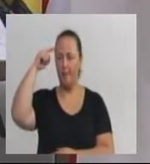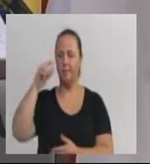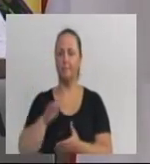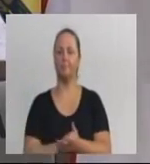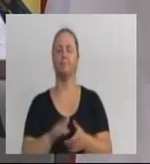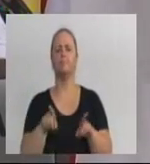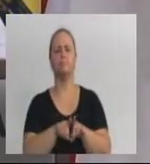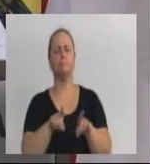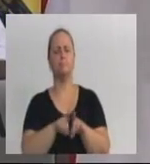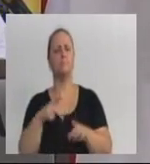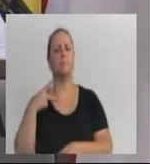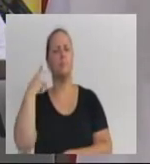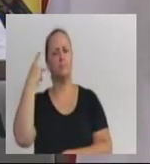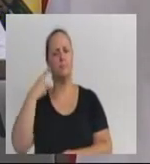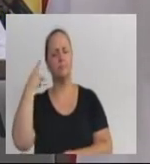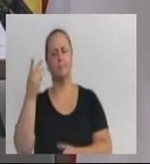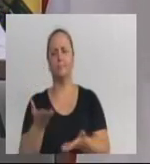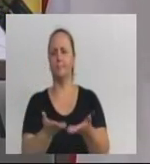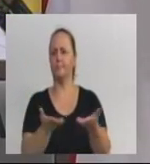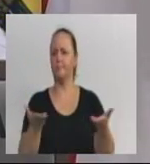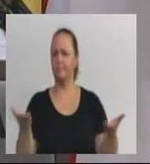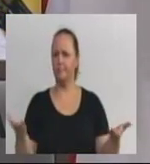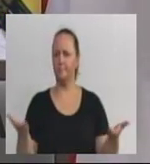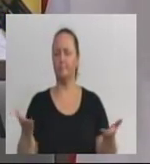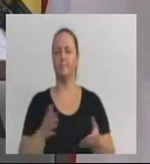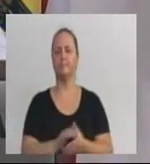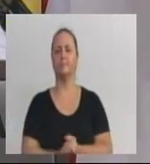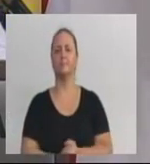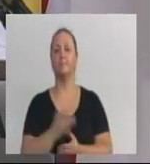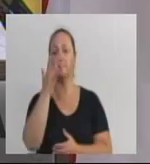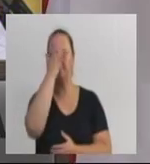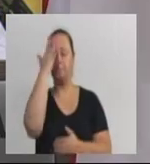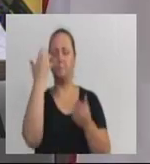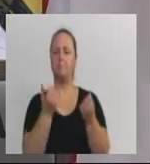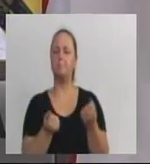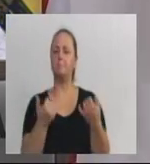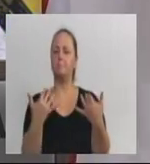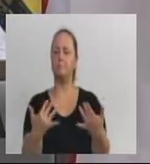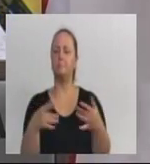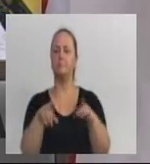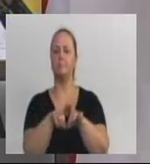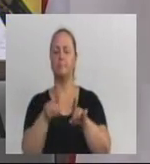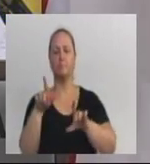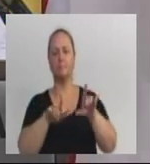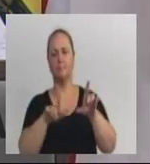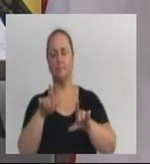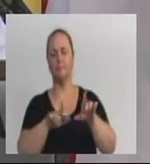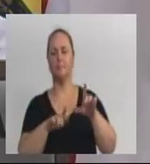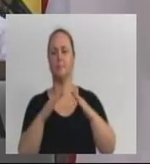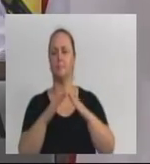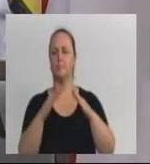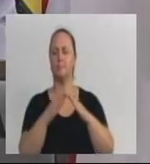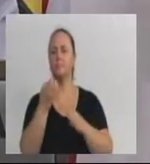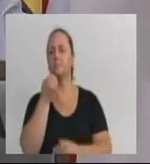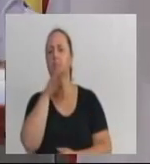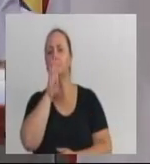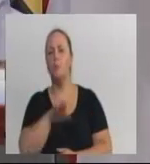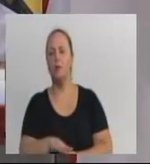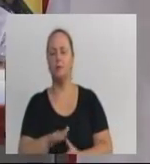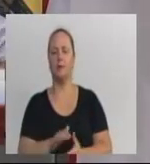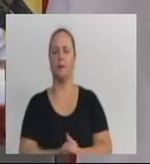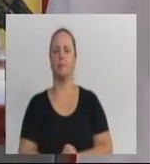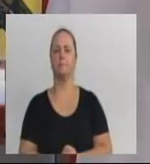demais vereadores que assistem esse plenário, que assistem em casa, boa tarde. Eu gostaria de falar um pouquinho